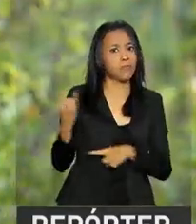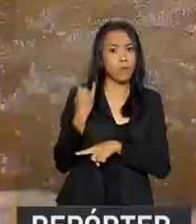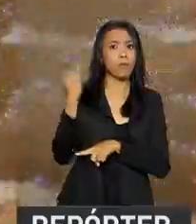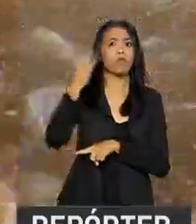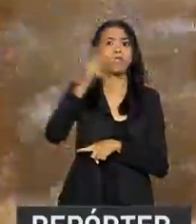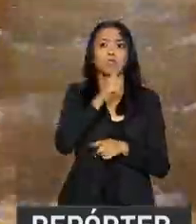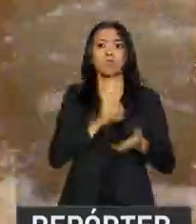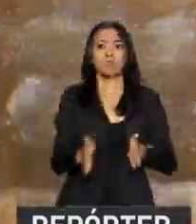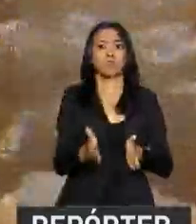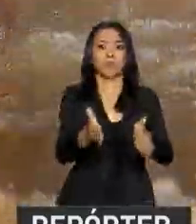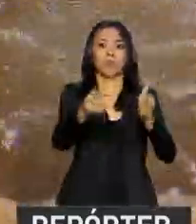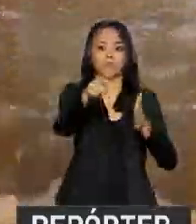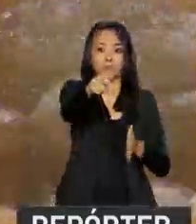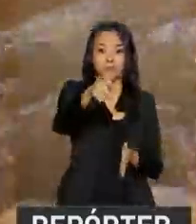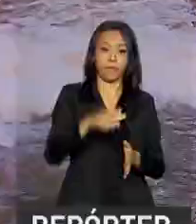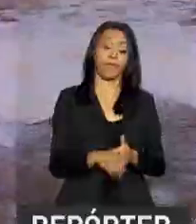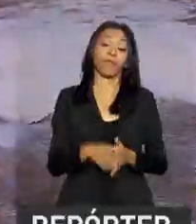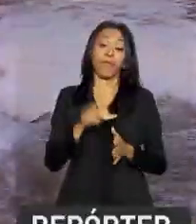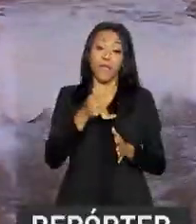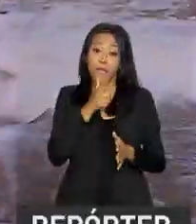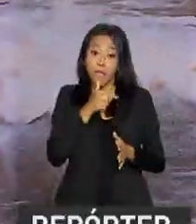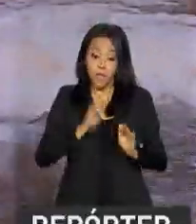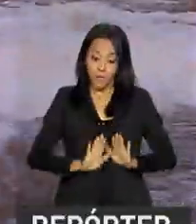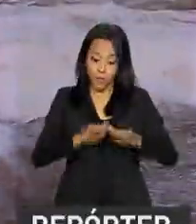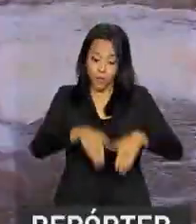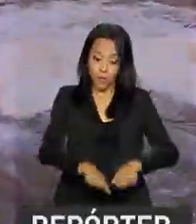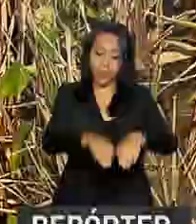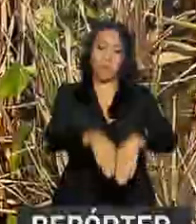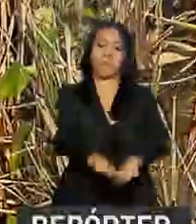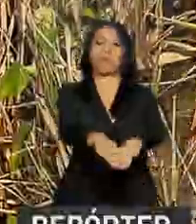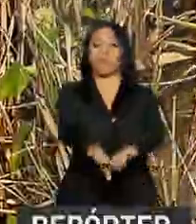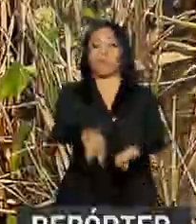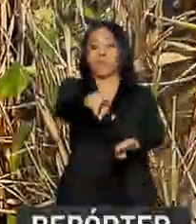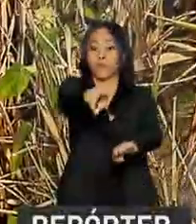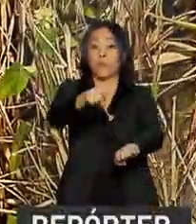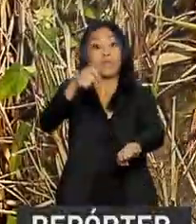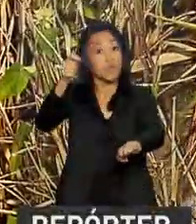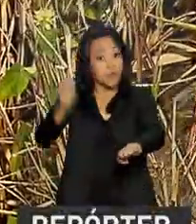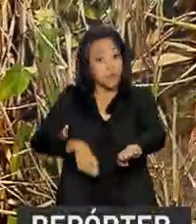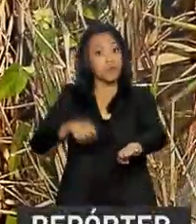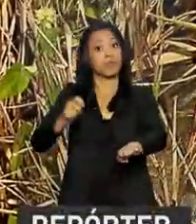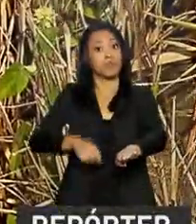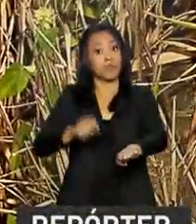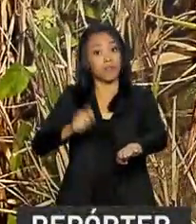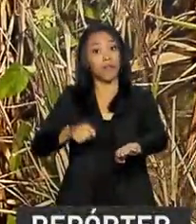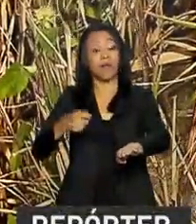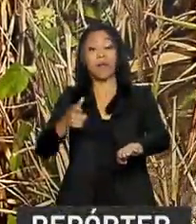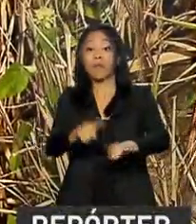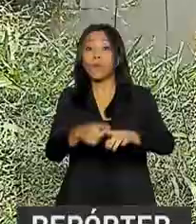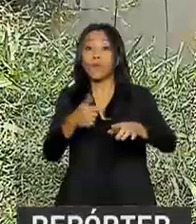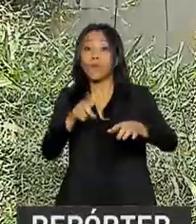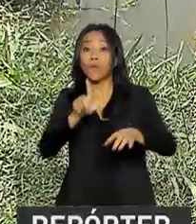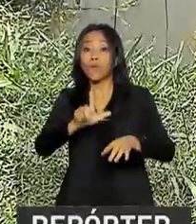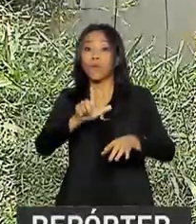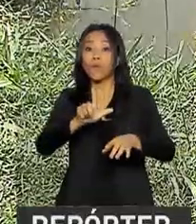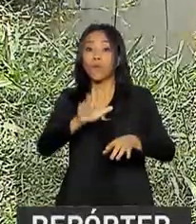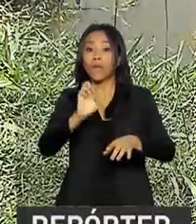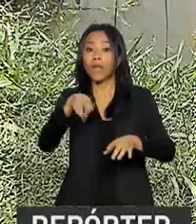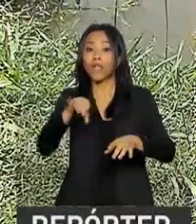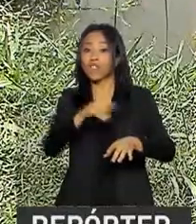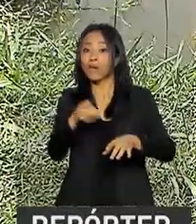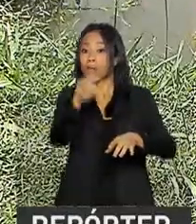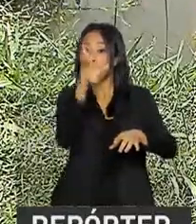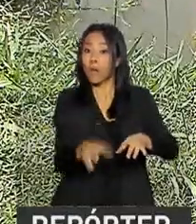as nascentes resultam na formação de córregos e podem ser formadas por lençóis freáticos como